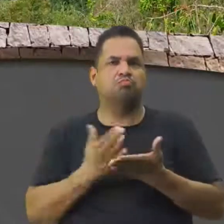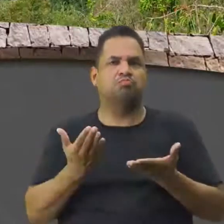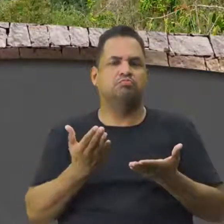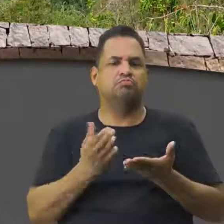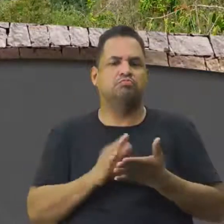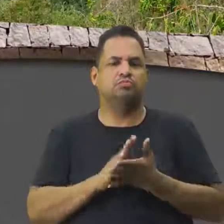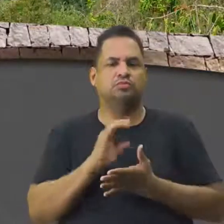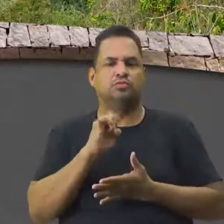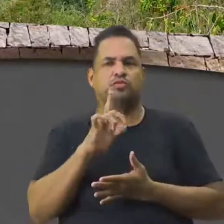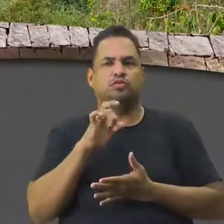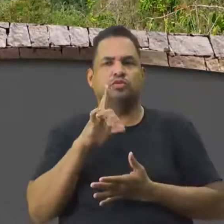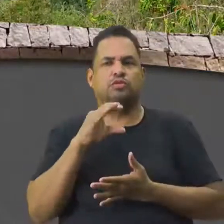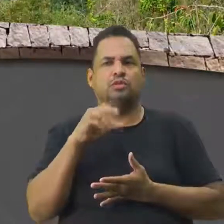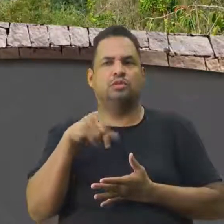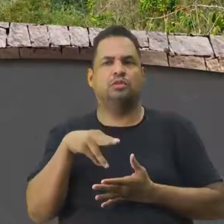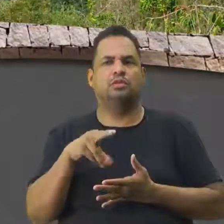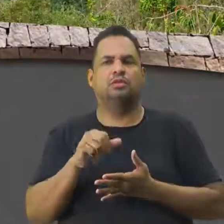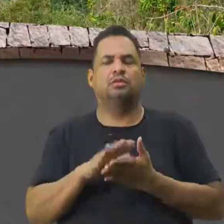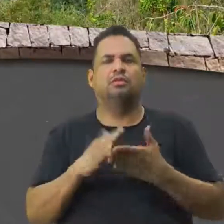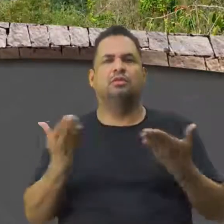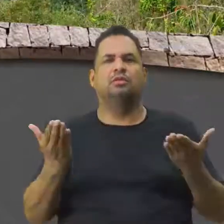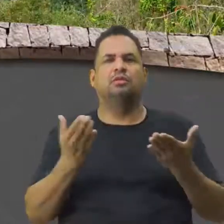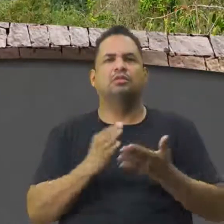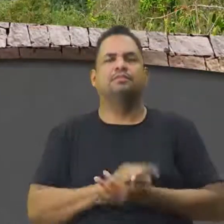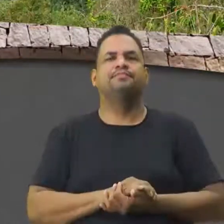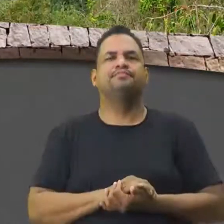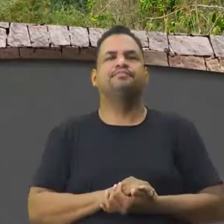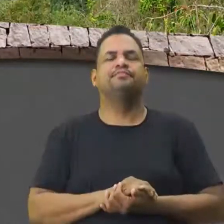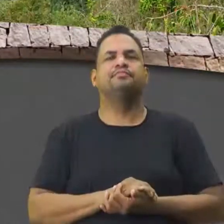nessa propaganda aí que aparece, pela Sudam.